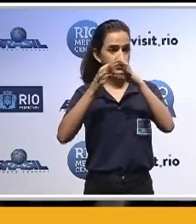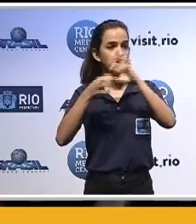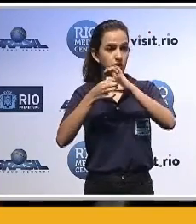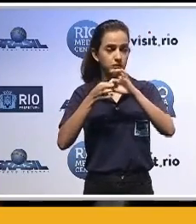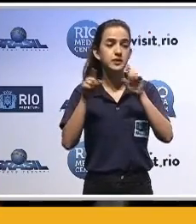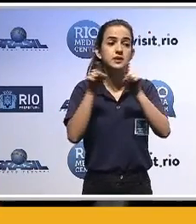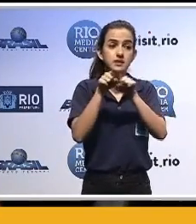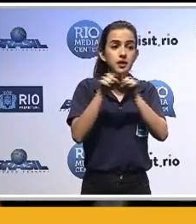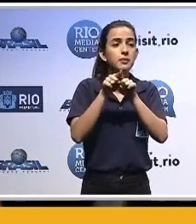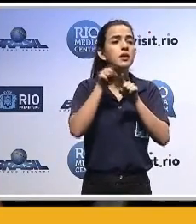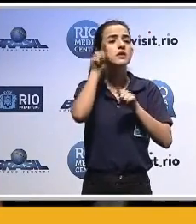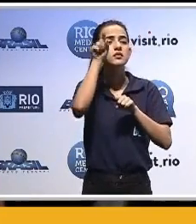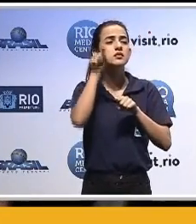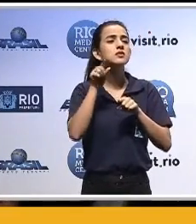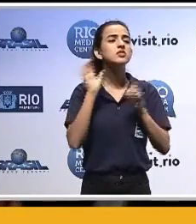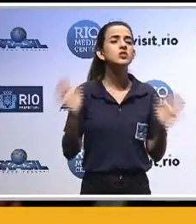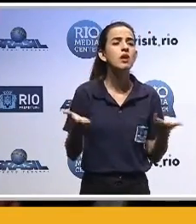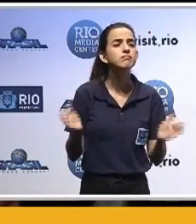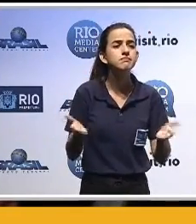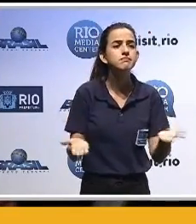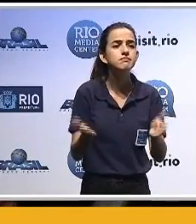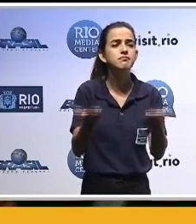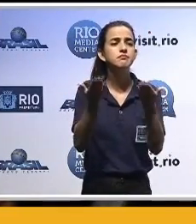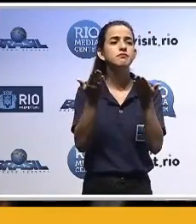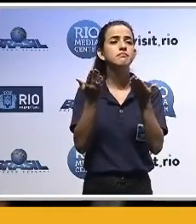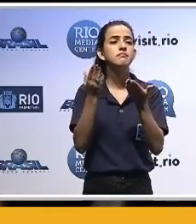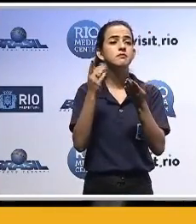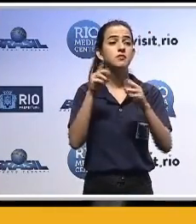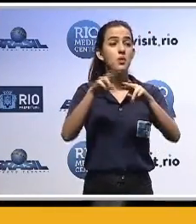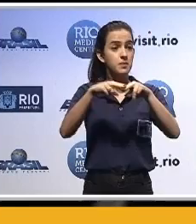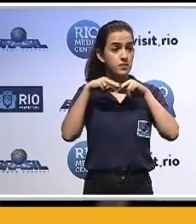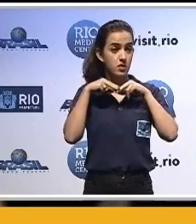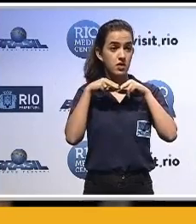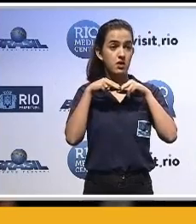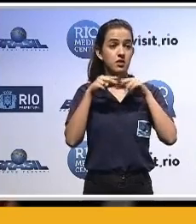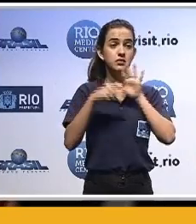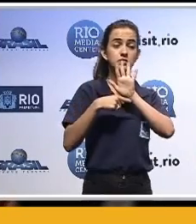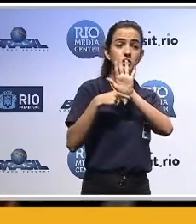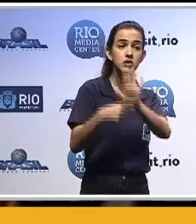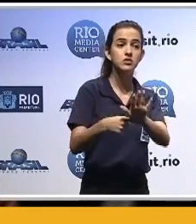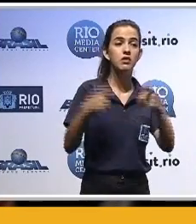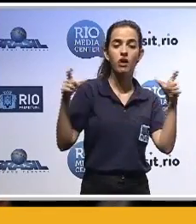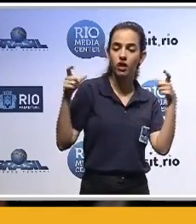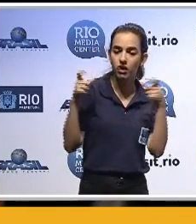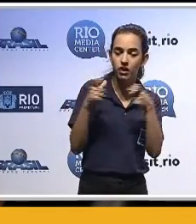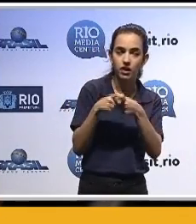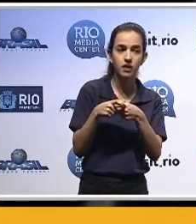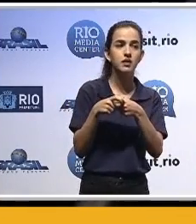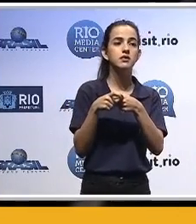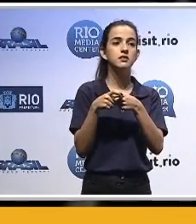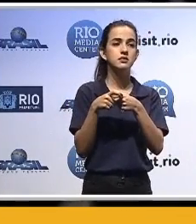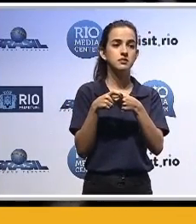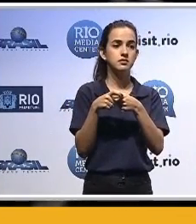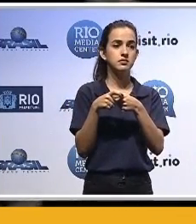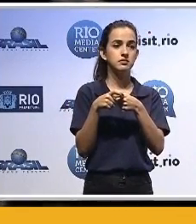vocês tiveram maior incentivo, já que se reduziram as expectativas geral para os